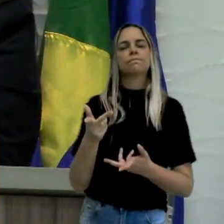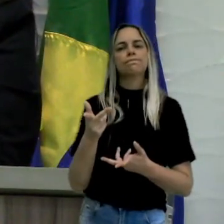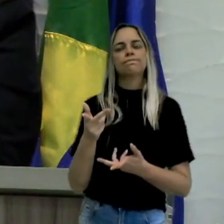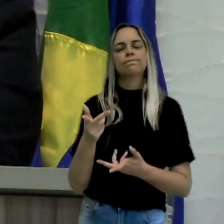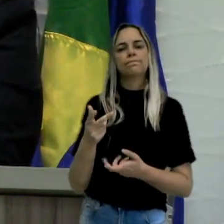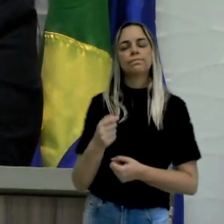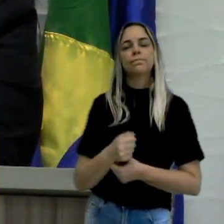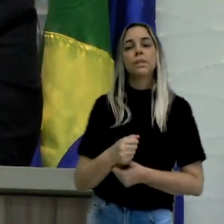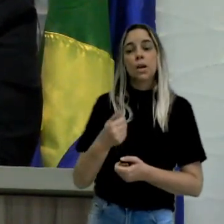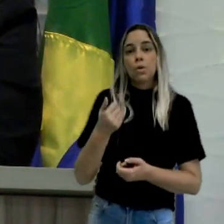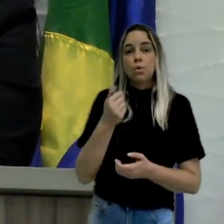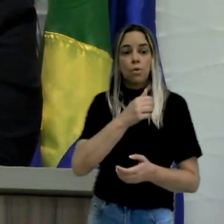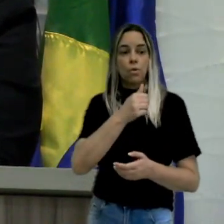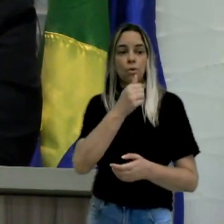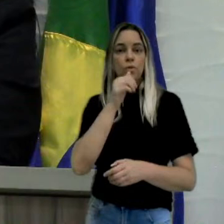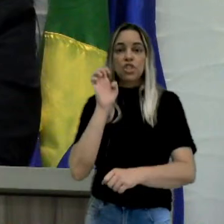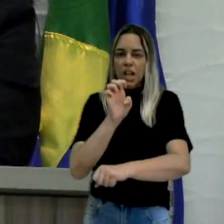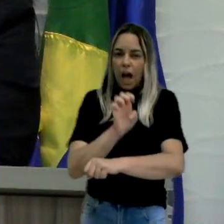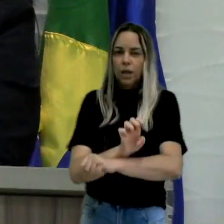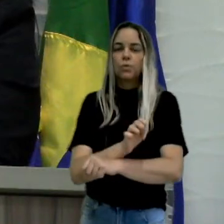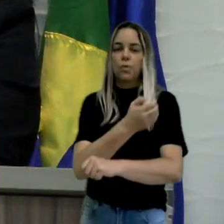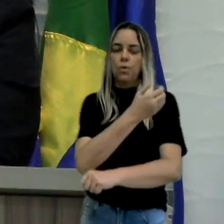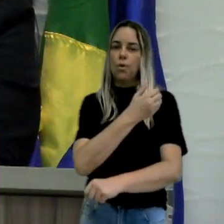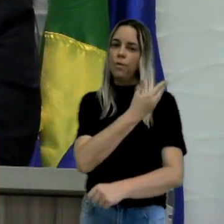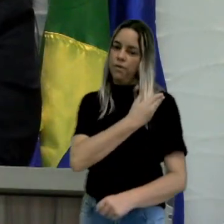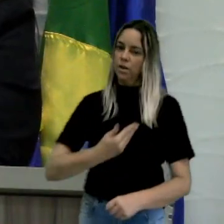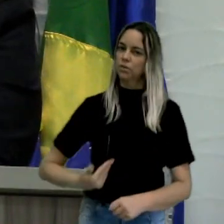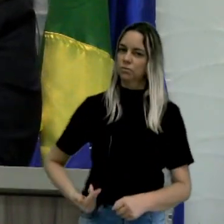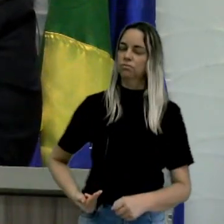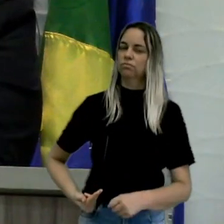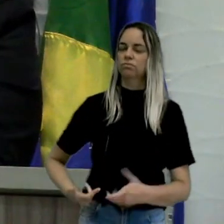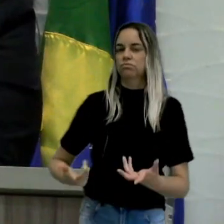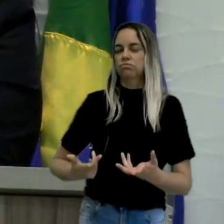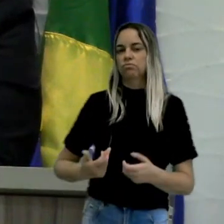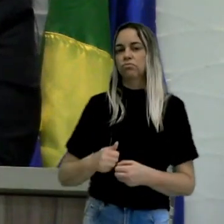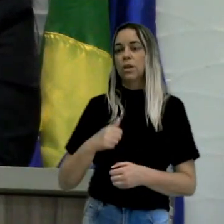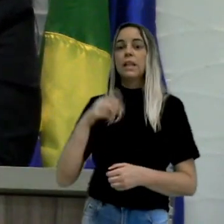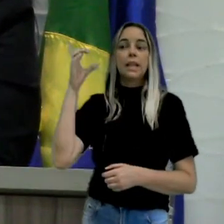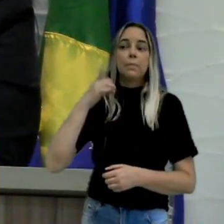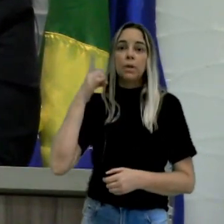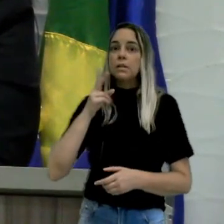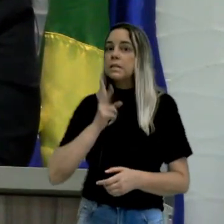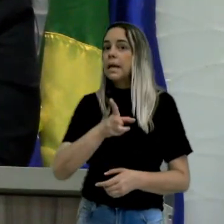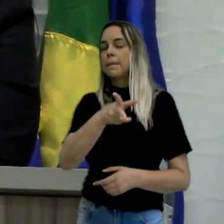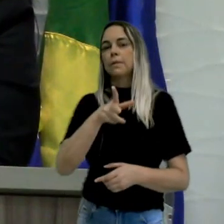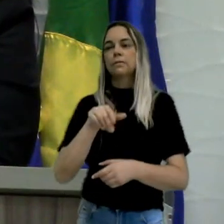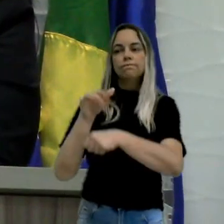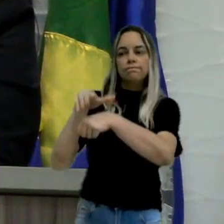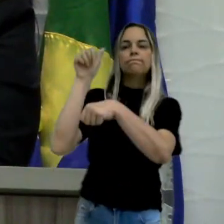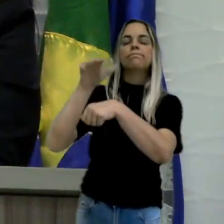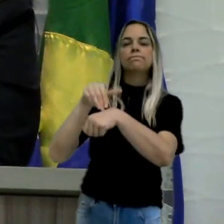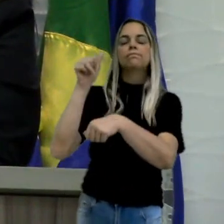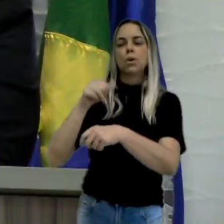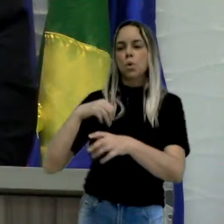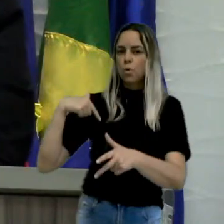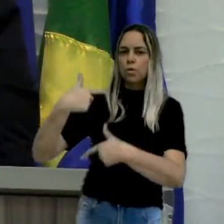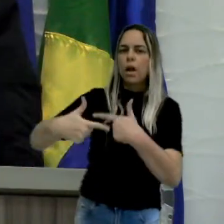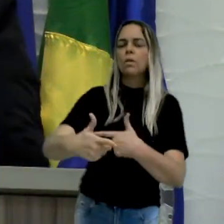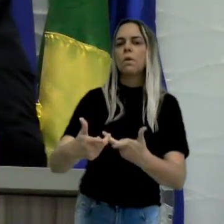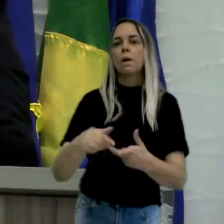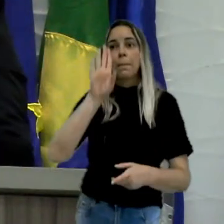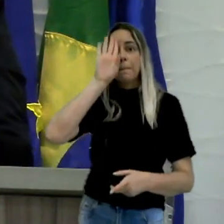do governo do estado, não da deputada. A deputada sempre está correndo atrás para a melhoria do nosso município, principalmente da